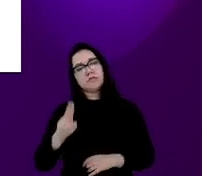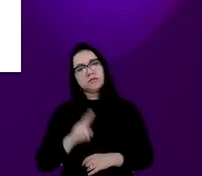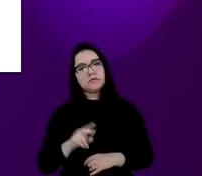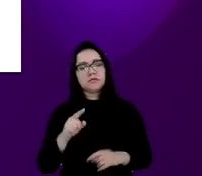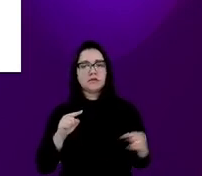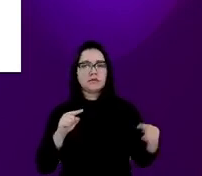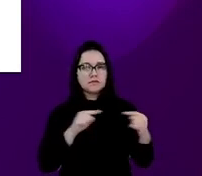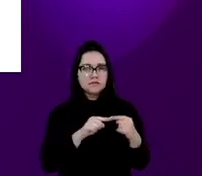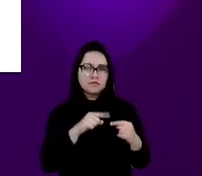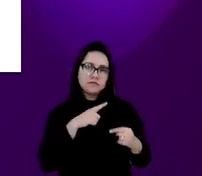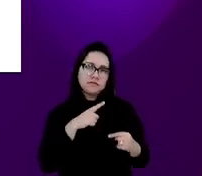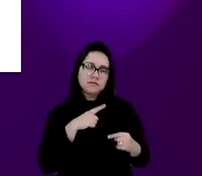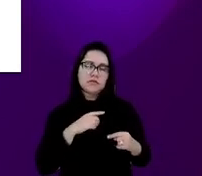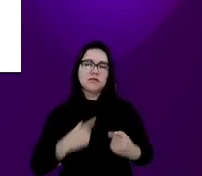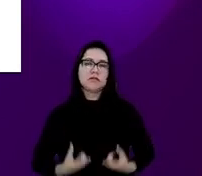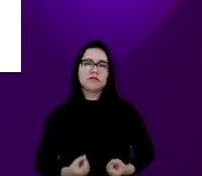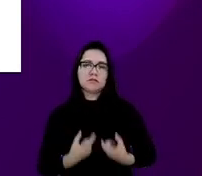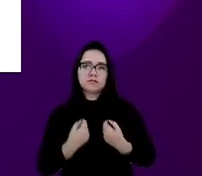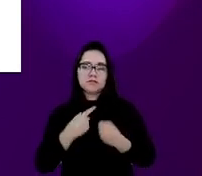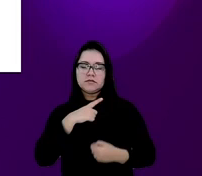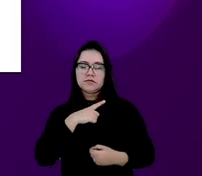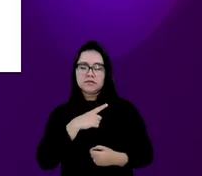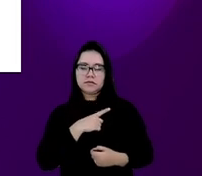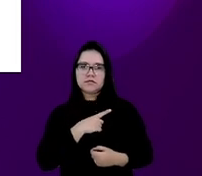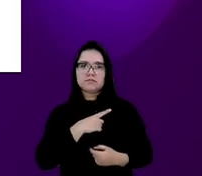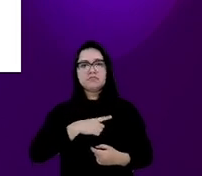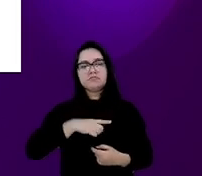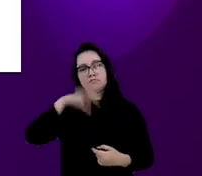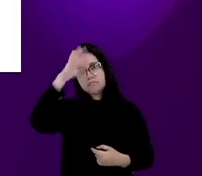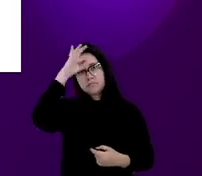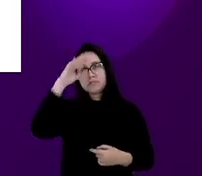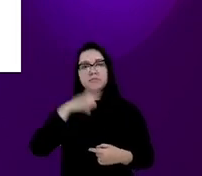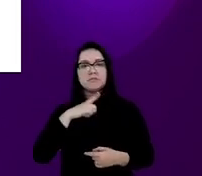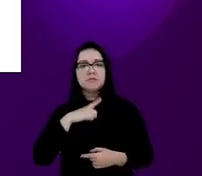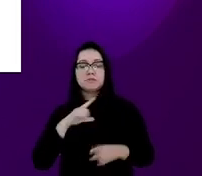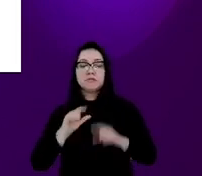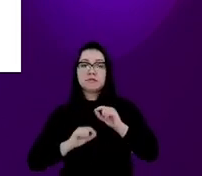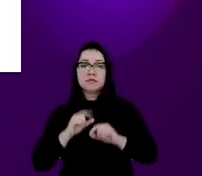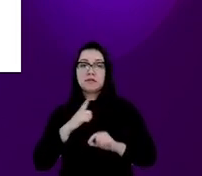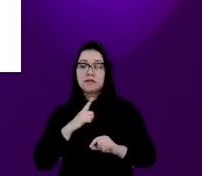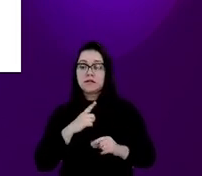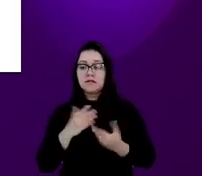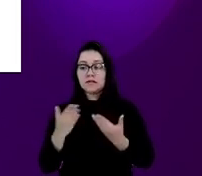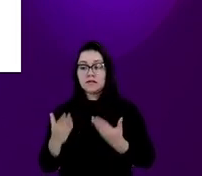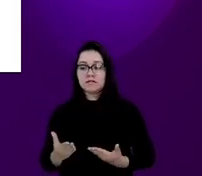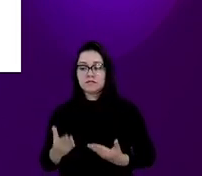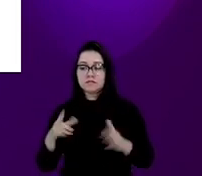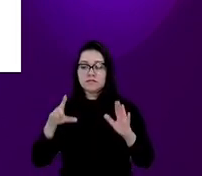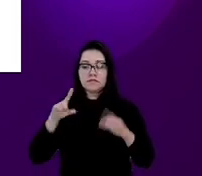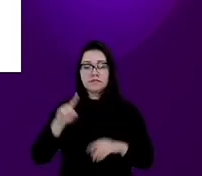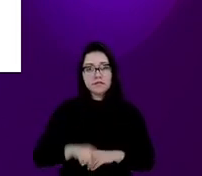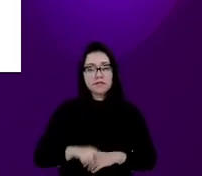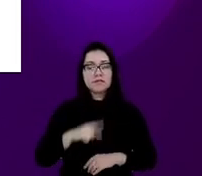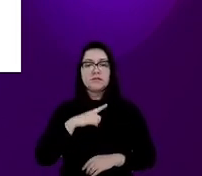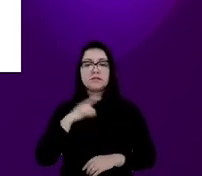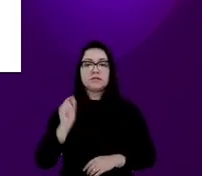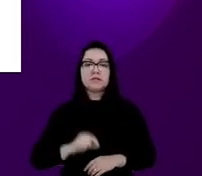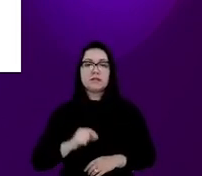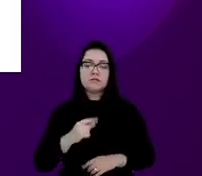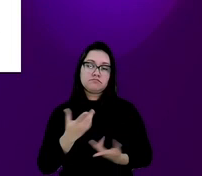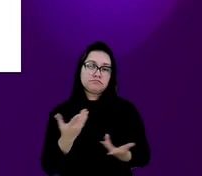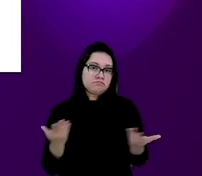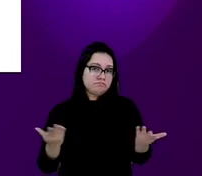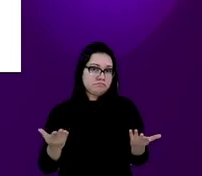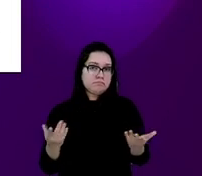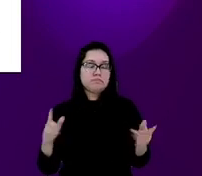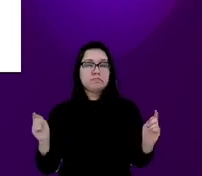relação ao câncer ginecológico de tumor de endométrio. Então, ele validou que você tem o mesmo tempo de recorrência e sobrevida quando você compara a